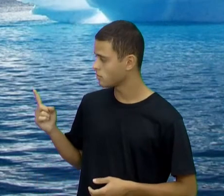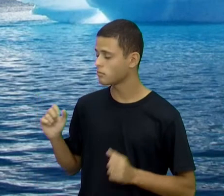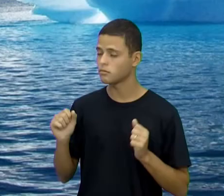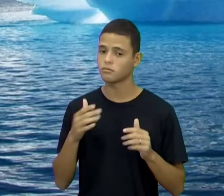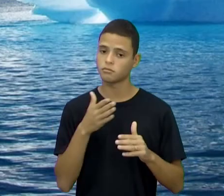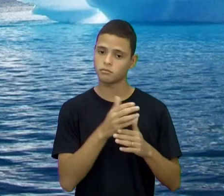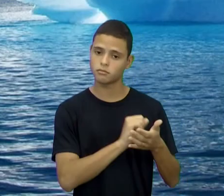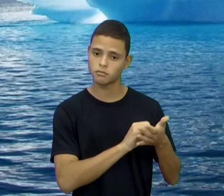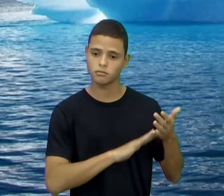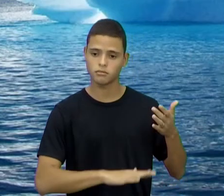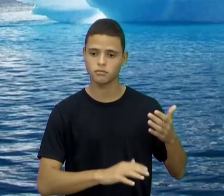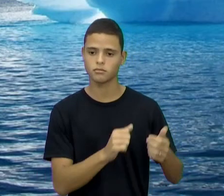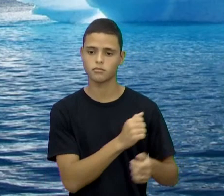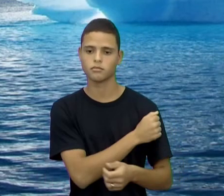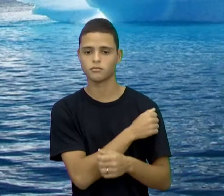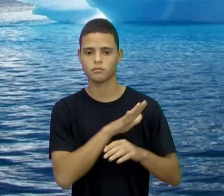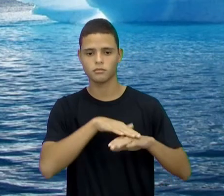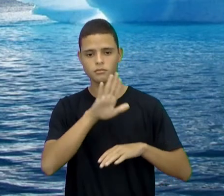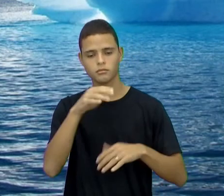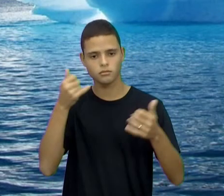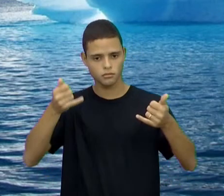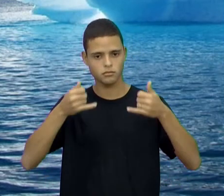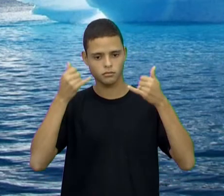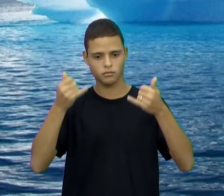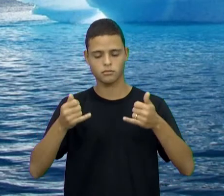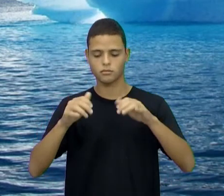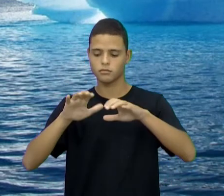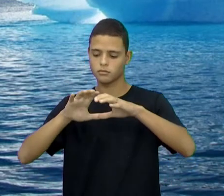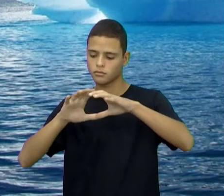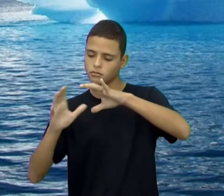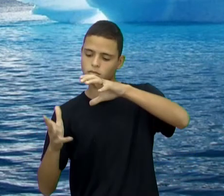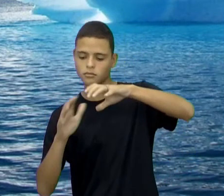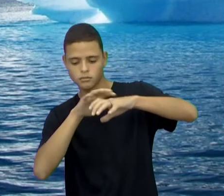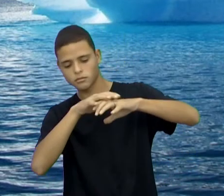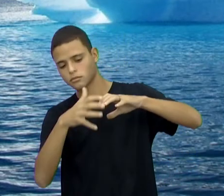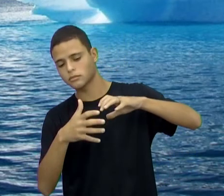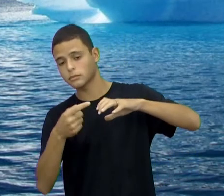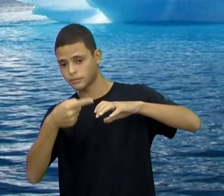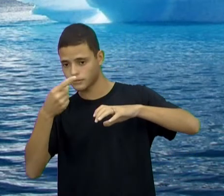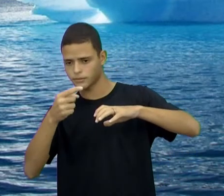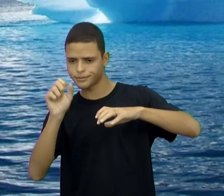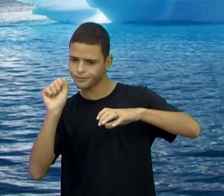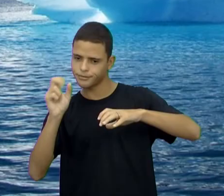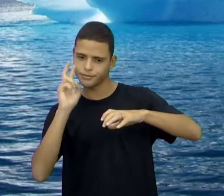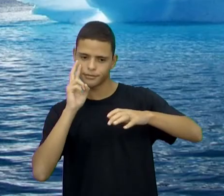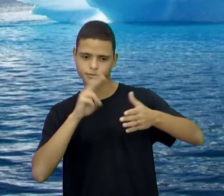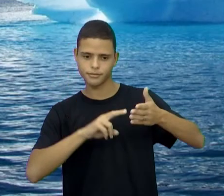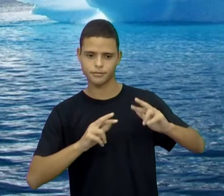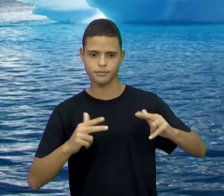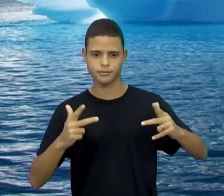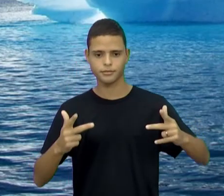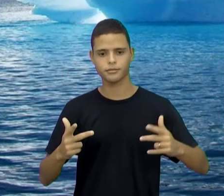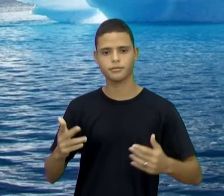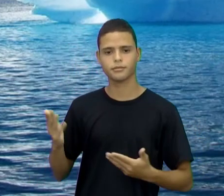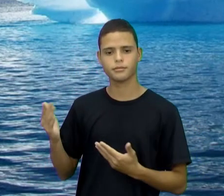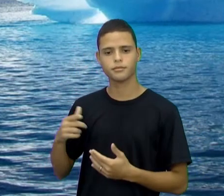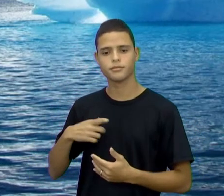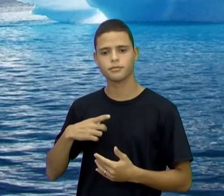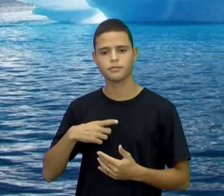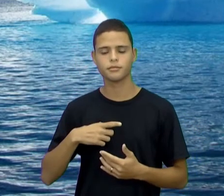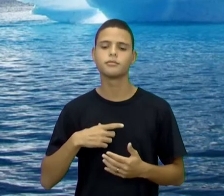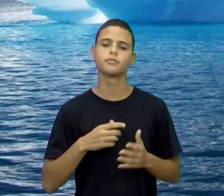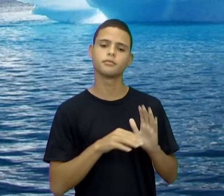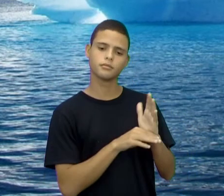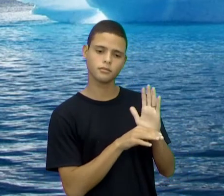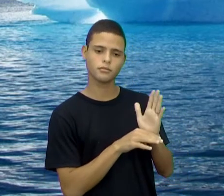Tem lá mais informações sobre a criosfera, pode ler aí, né, o link que está abaixo, né? Tem um vídeo,